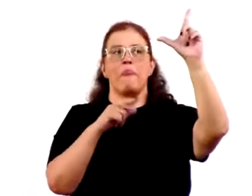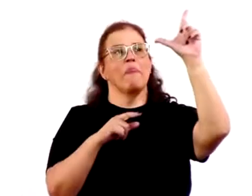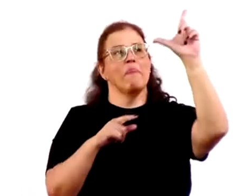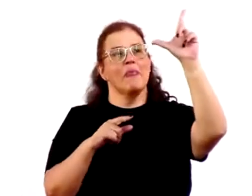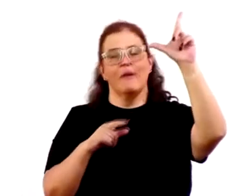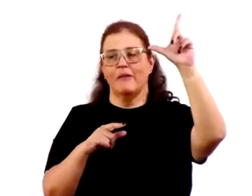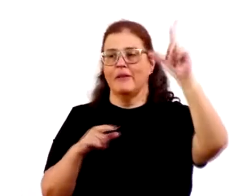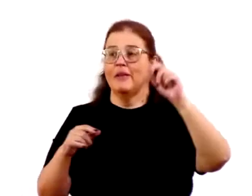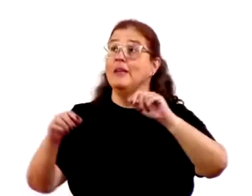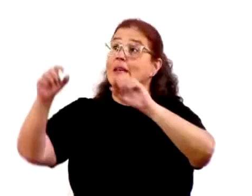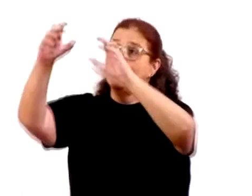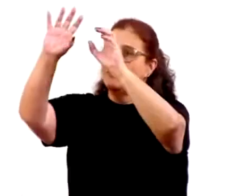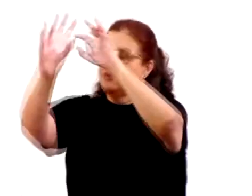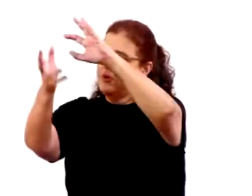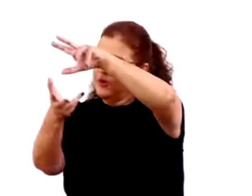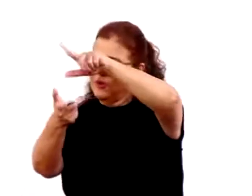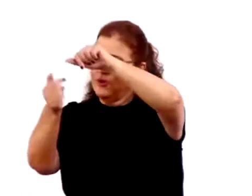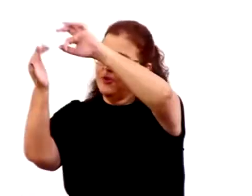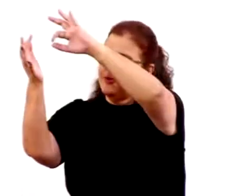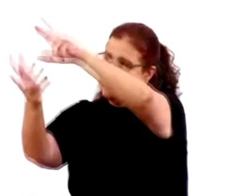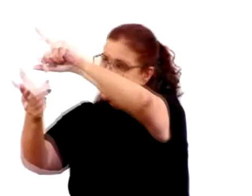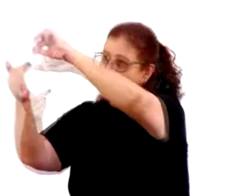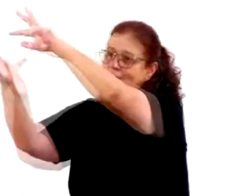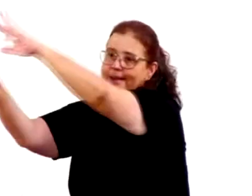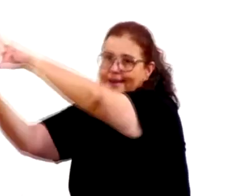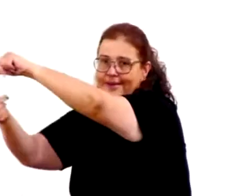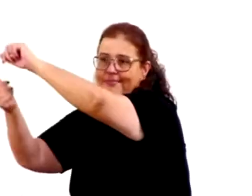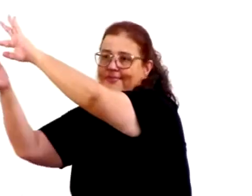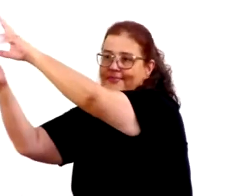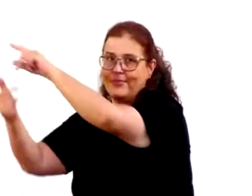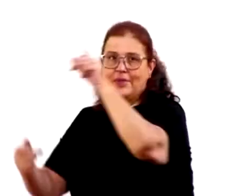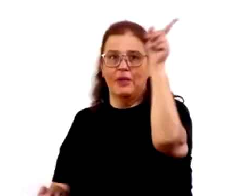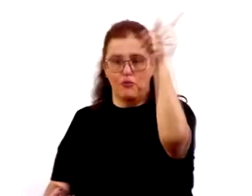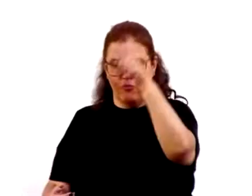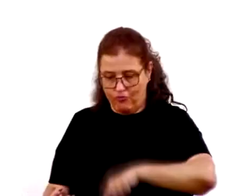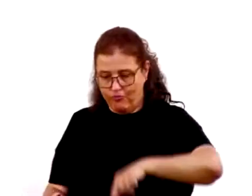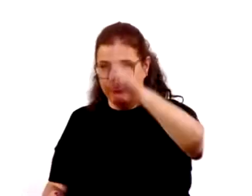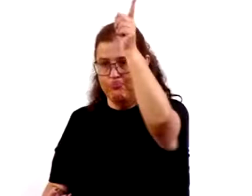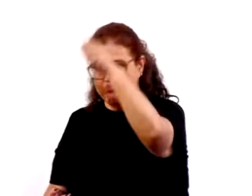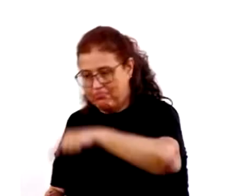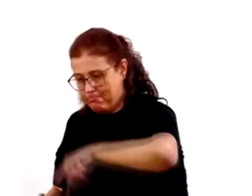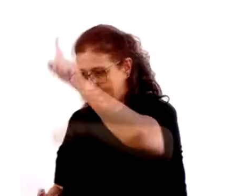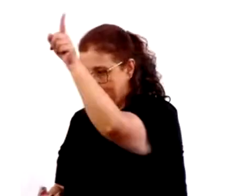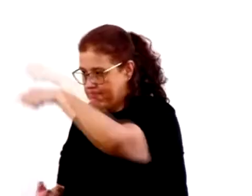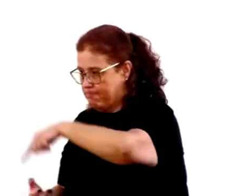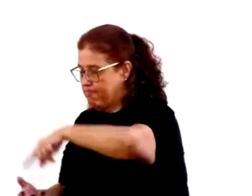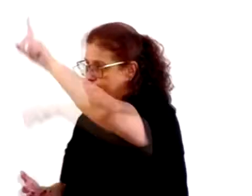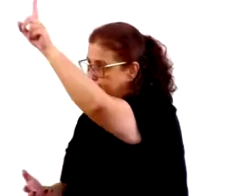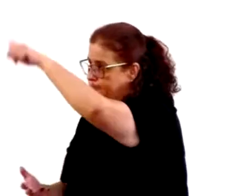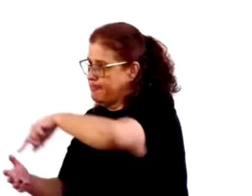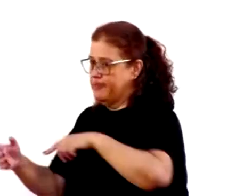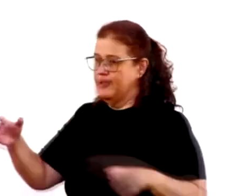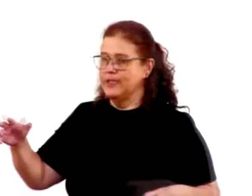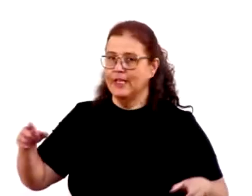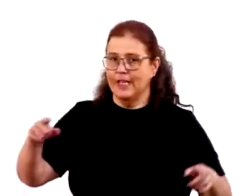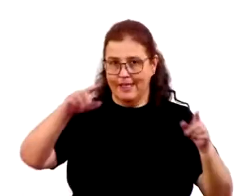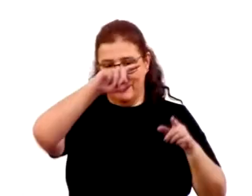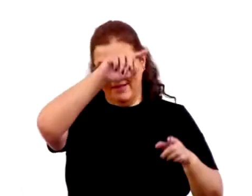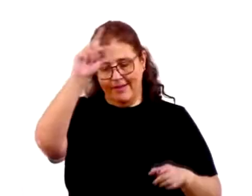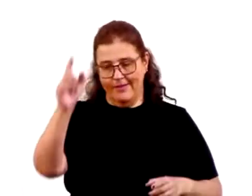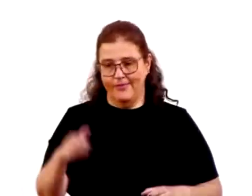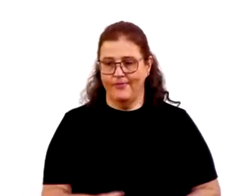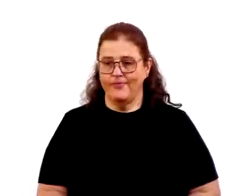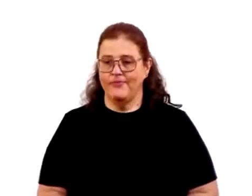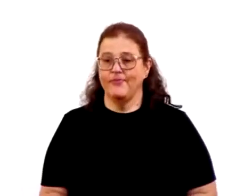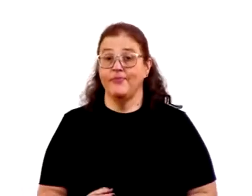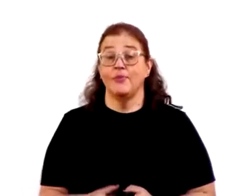O terceiro é a Terra. Um planeta que de longe é azulzinho, porque